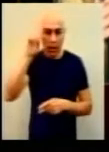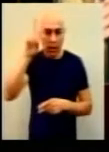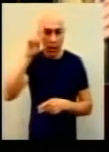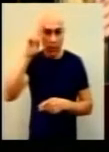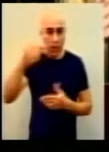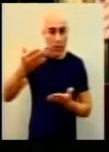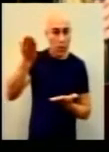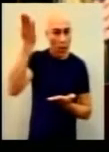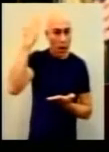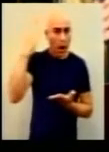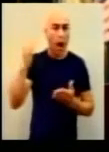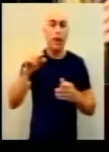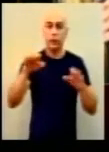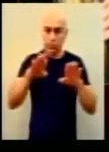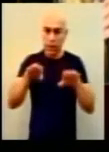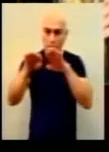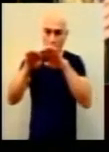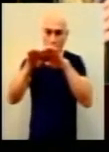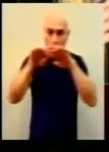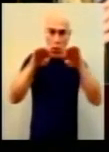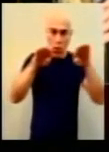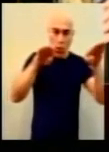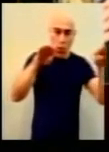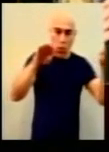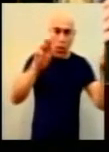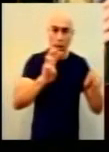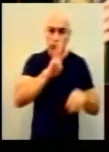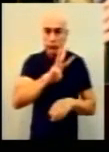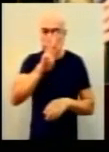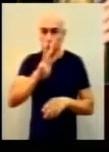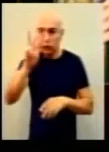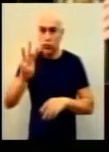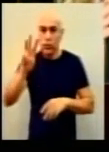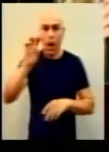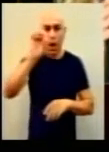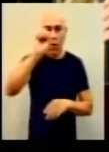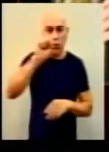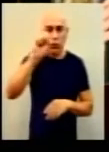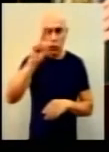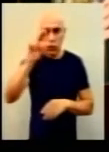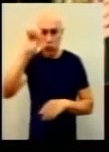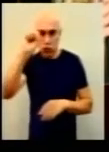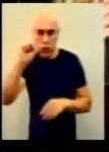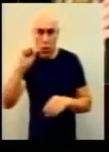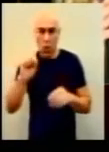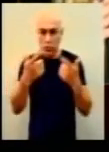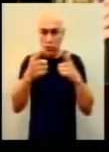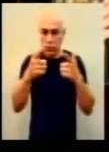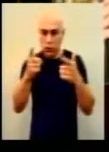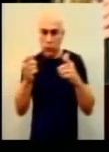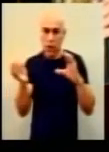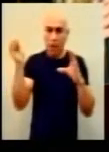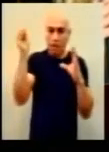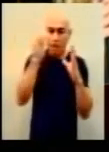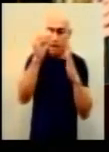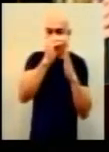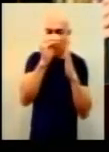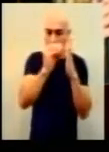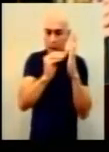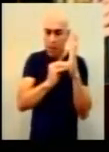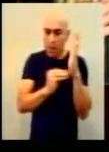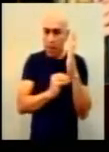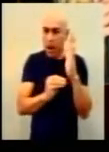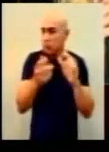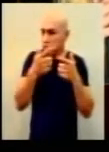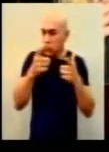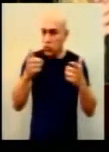com uma instabilidade do ESUS, então alguns casos que os serviços de saúde não conseguiram inserir essas fichas e resultados